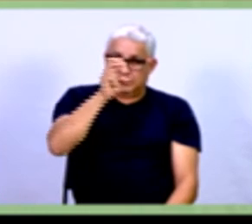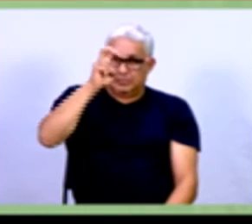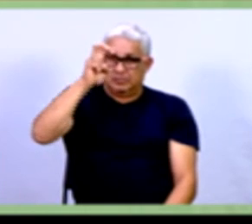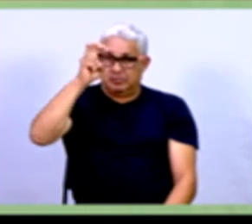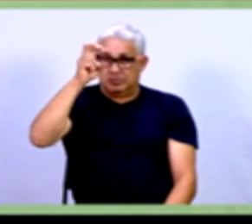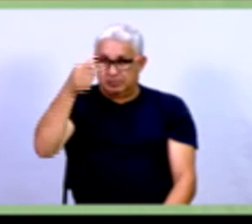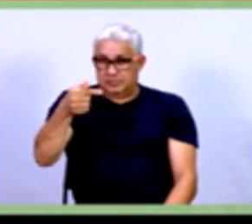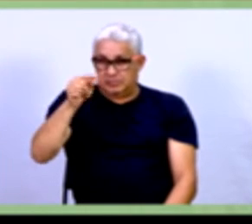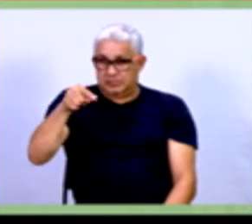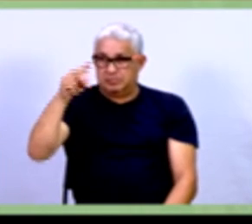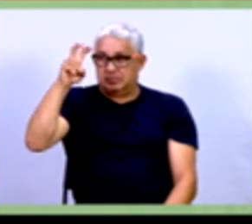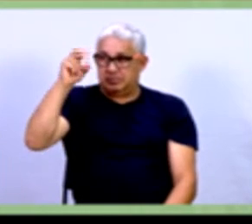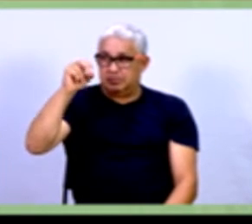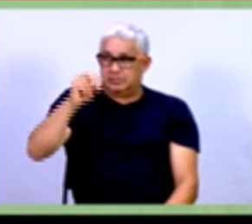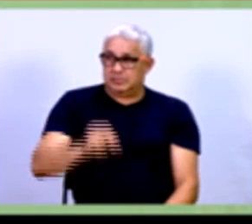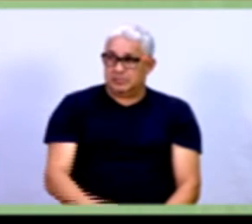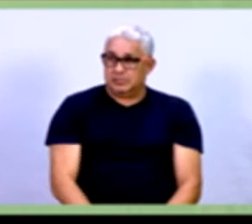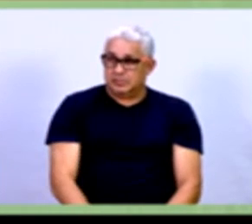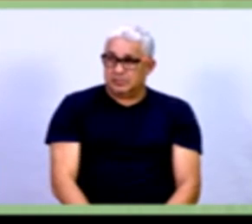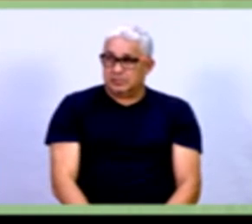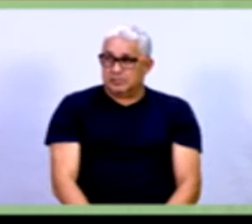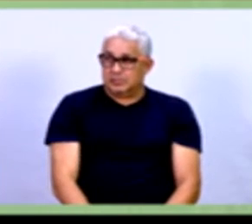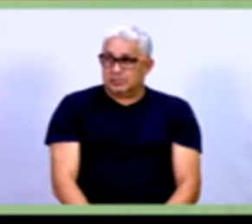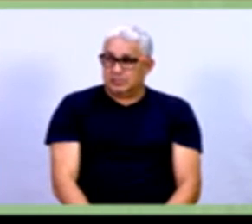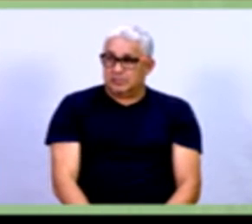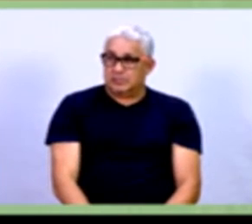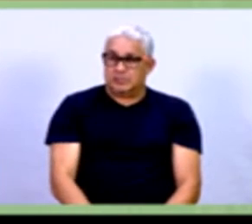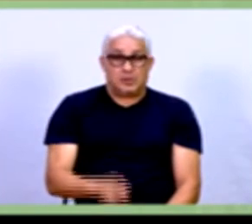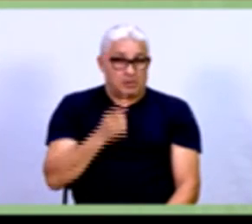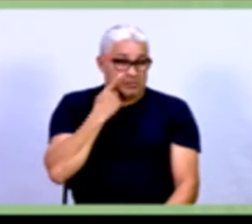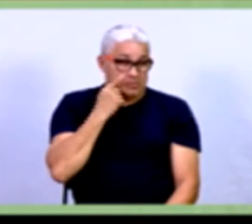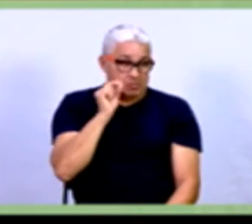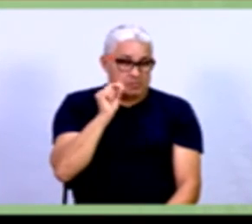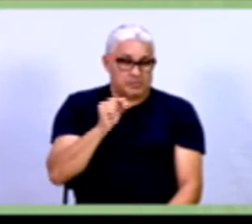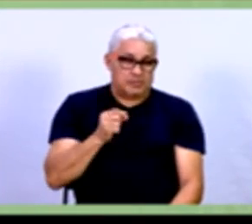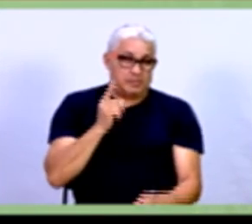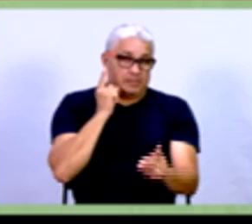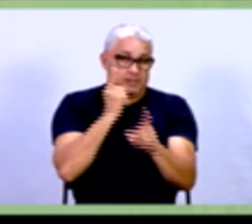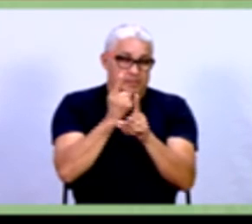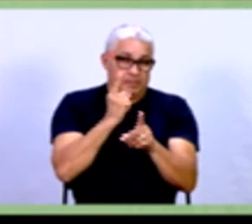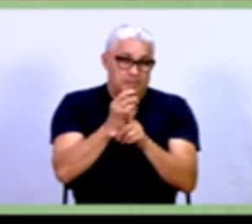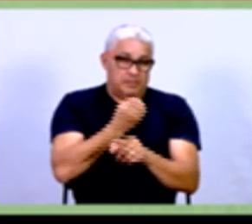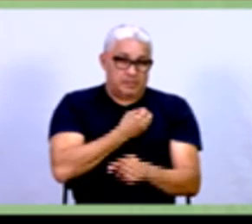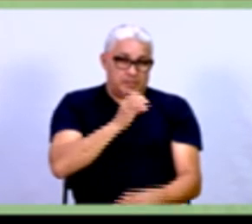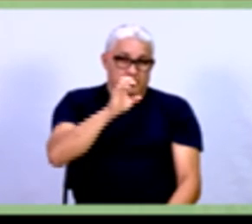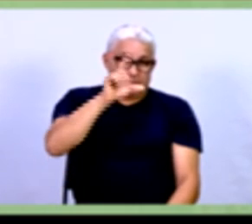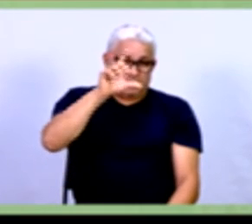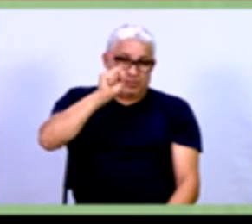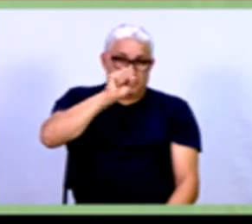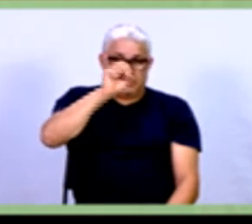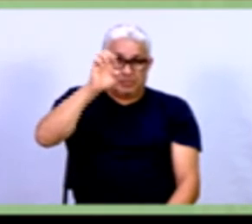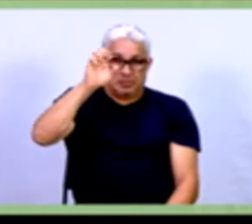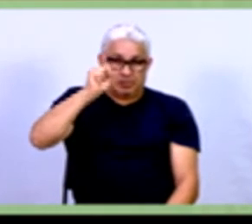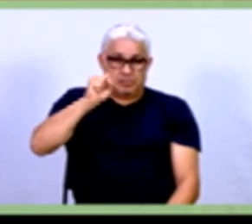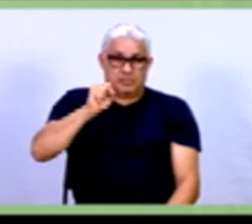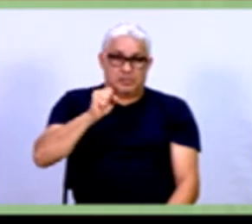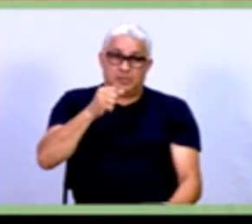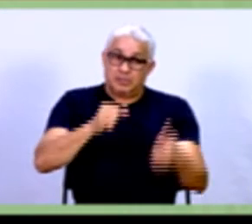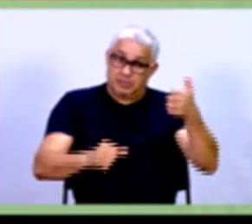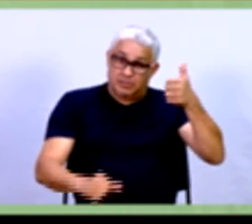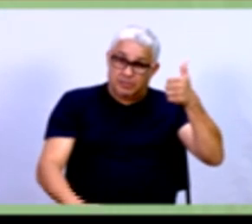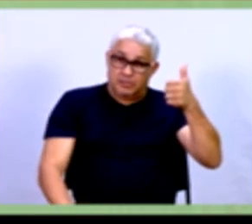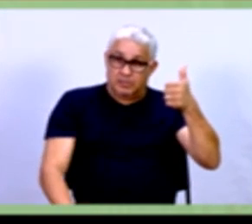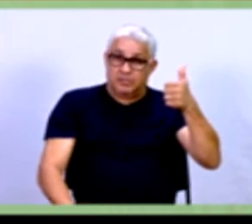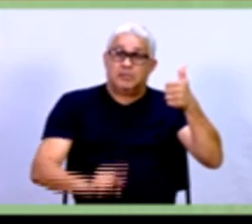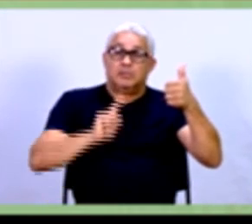657,50, tá? Então, a gente... olha, pessoal, aqui, ó. A gente encontrou o número de classes primeiro, daí a gente encontrou